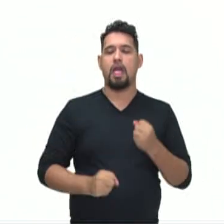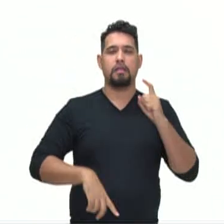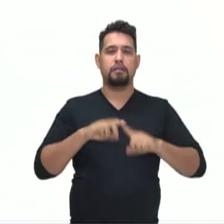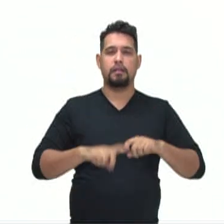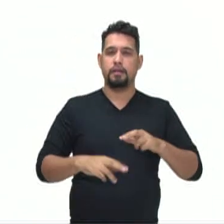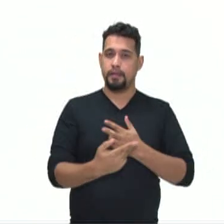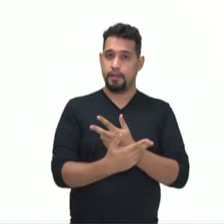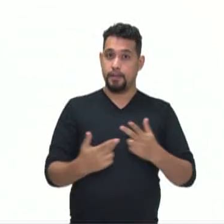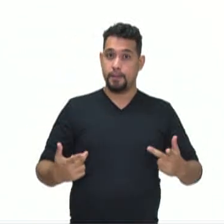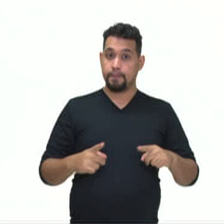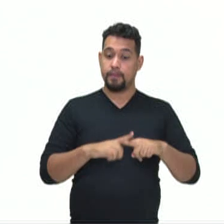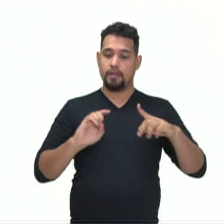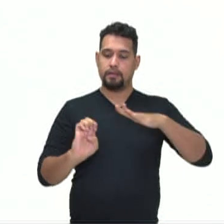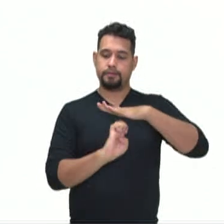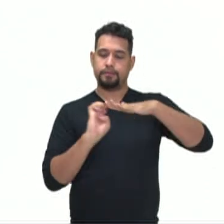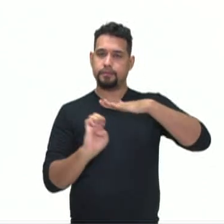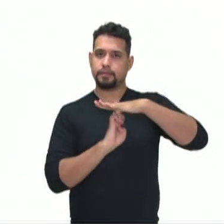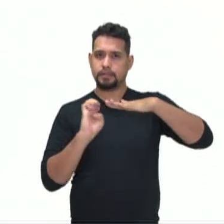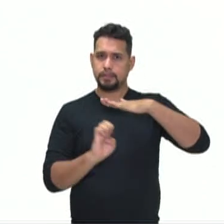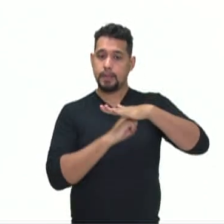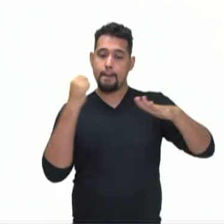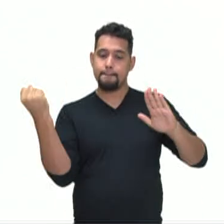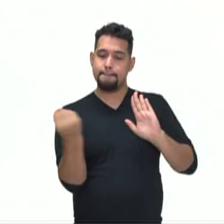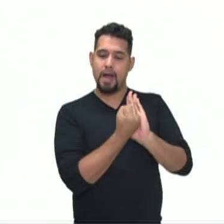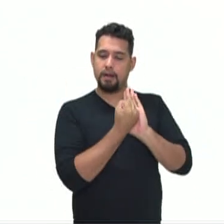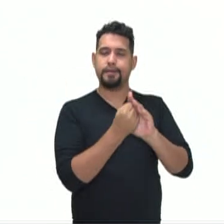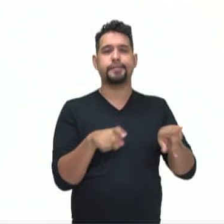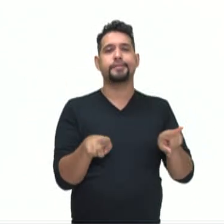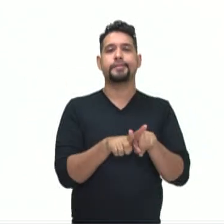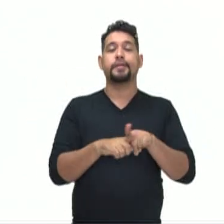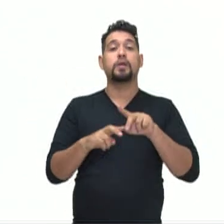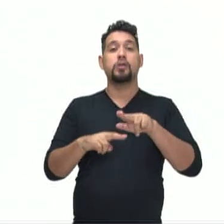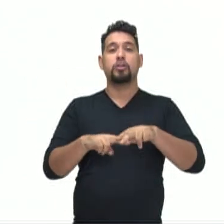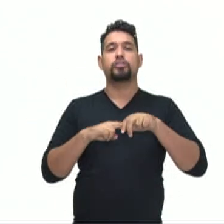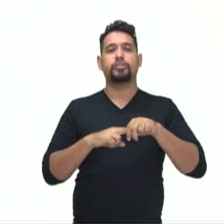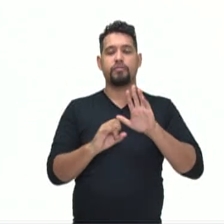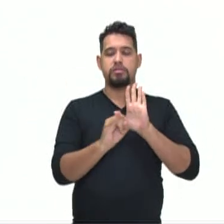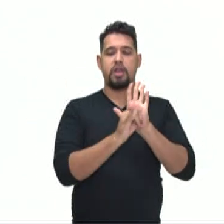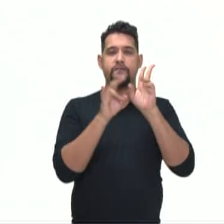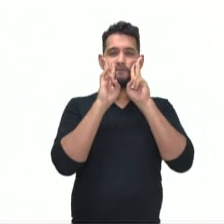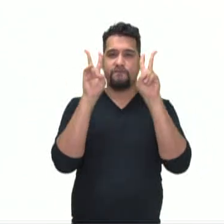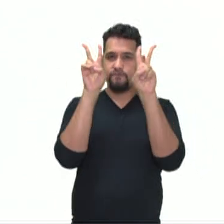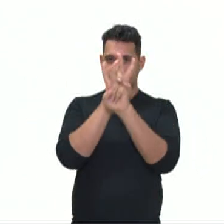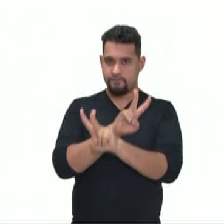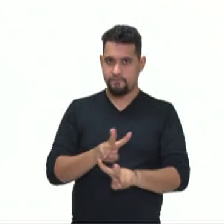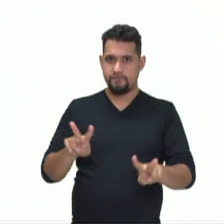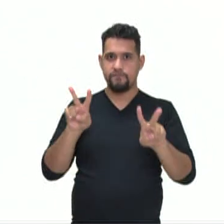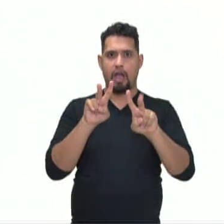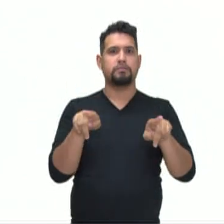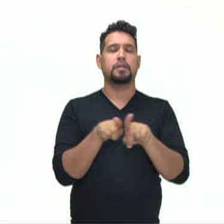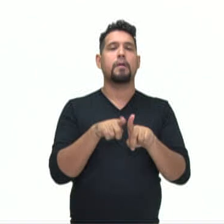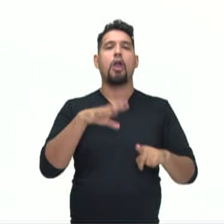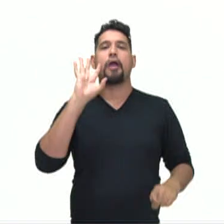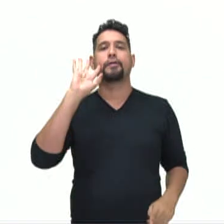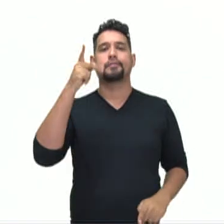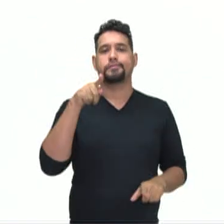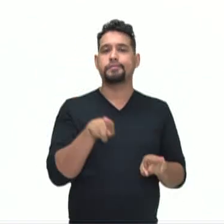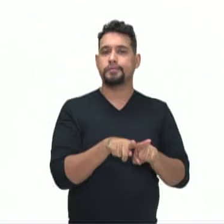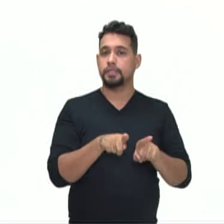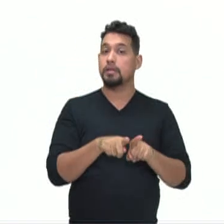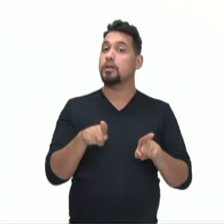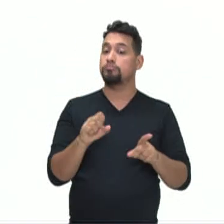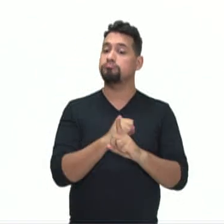produto, à empresa, à marca, devido à sua identidade visual e o que ela significa